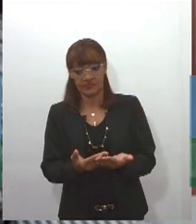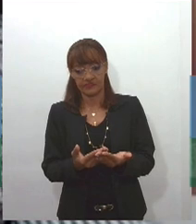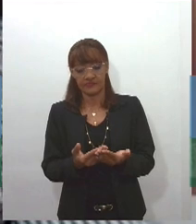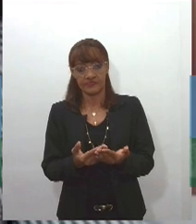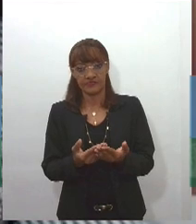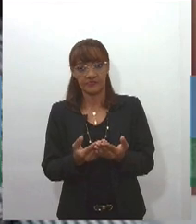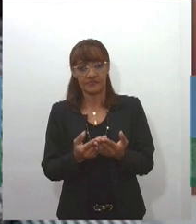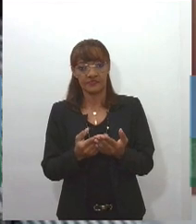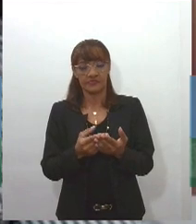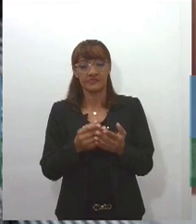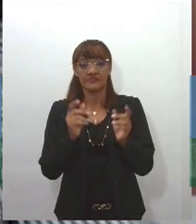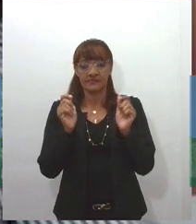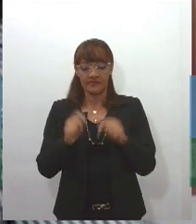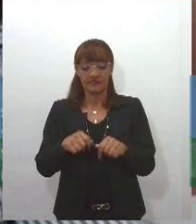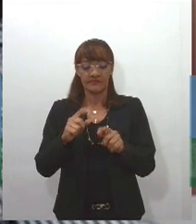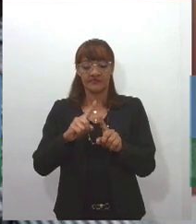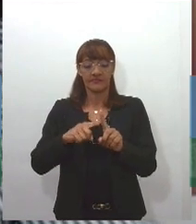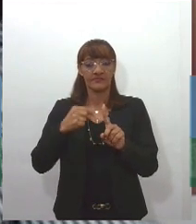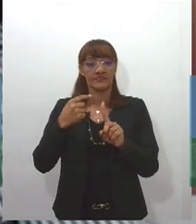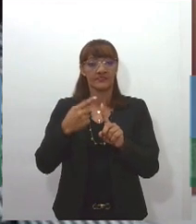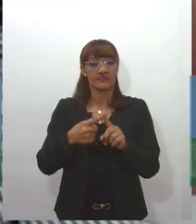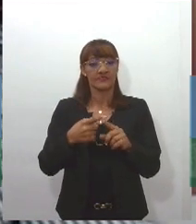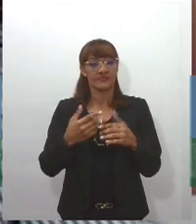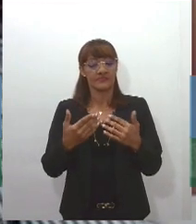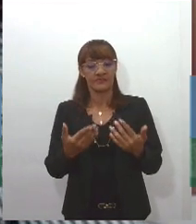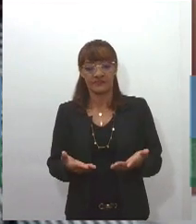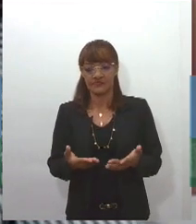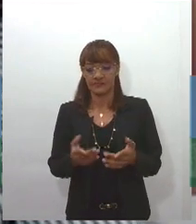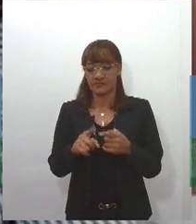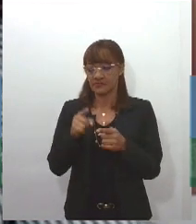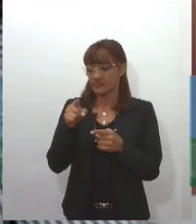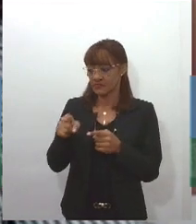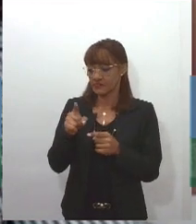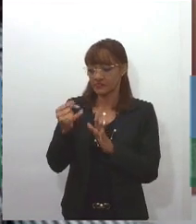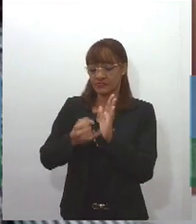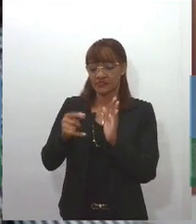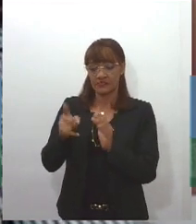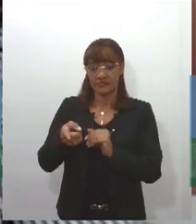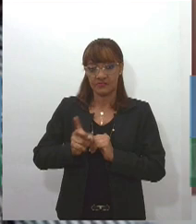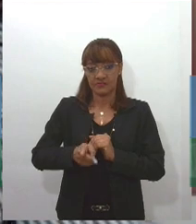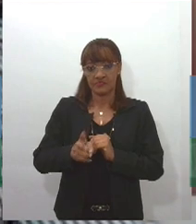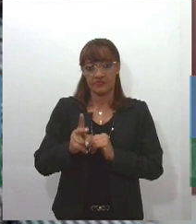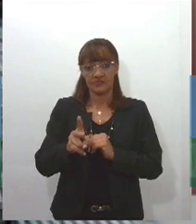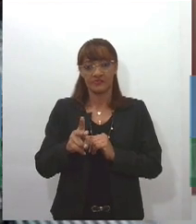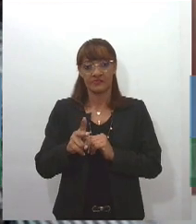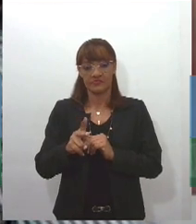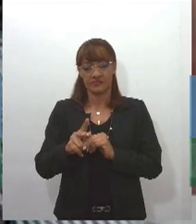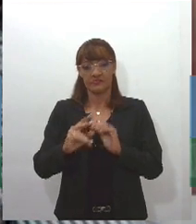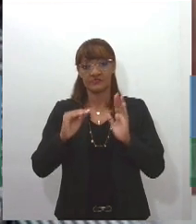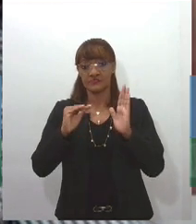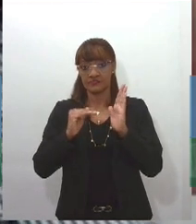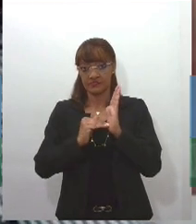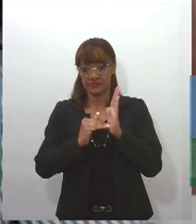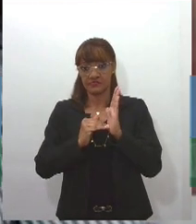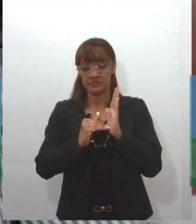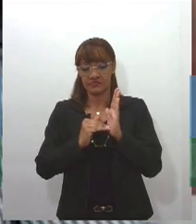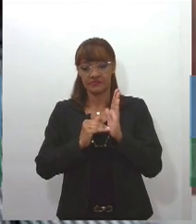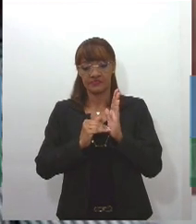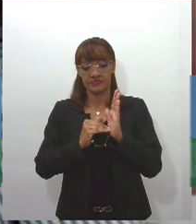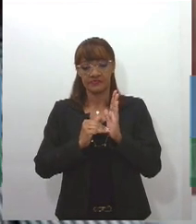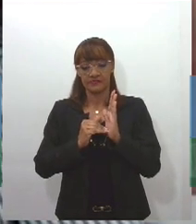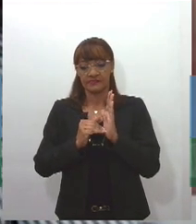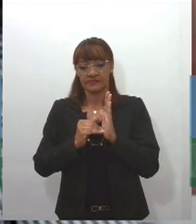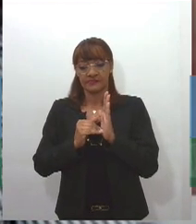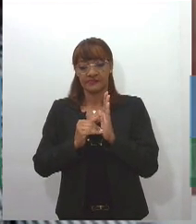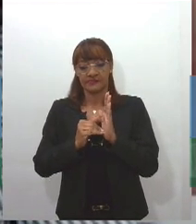né esse imposto seletivo Ele tá em tramitação ainda na na Câmara dos Deputados se eu não tiver enganada o número